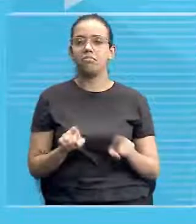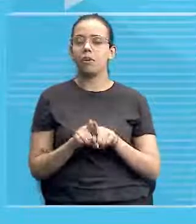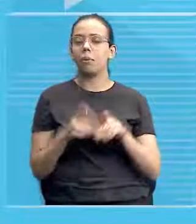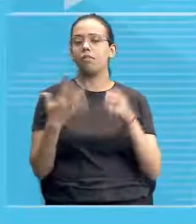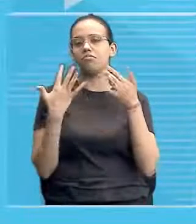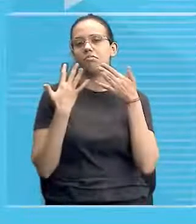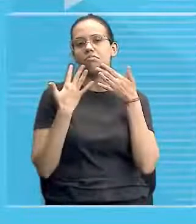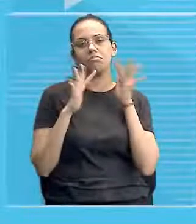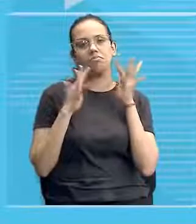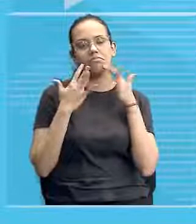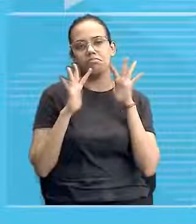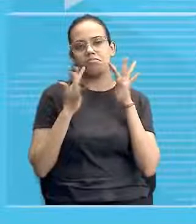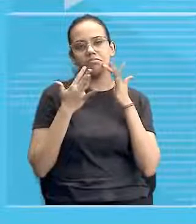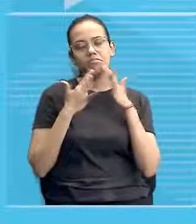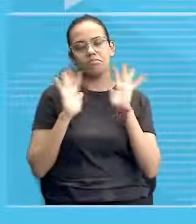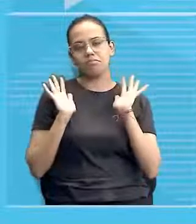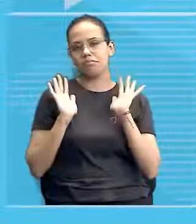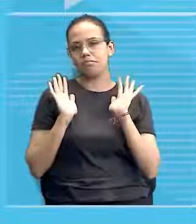naturalidade.